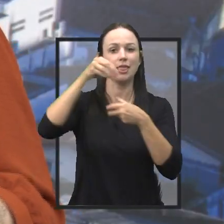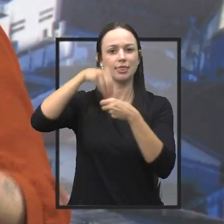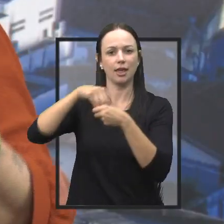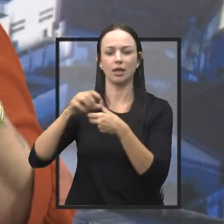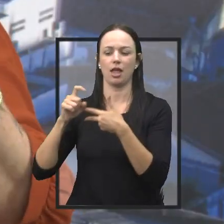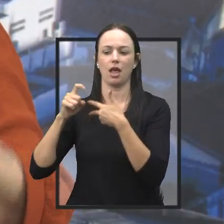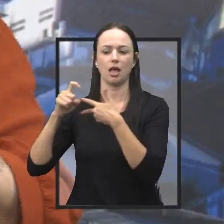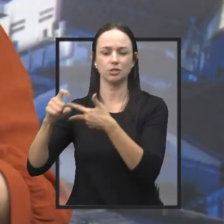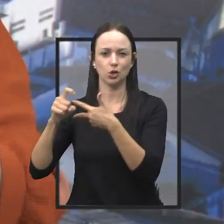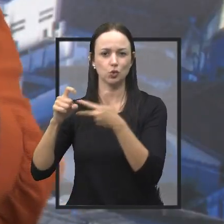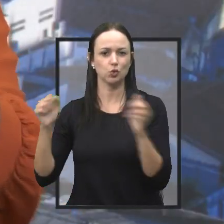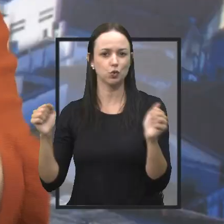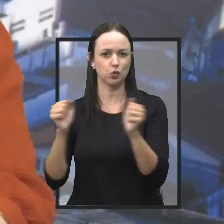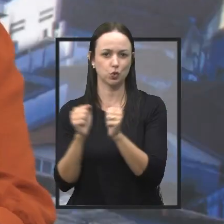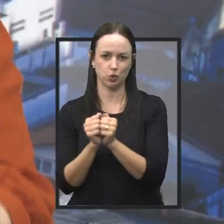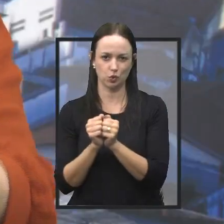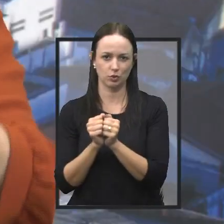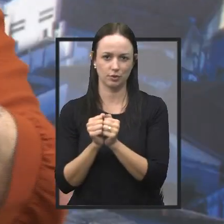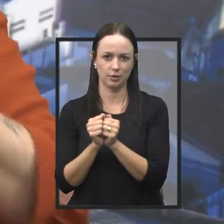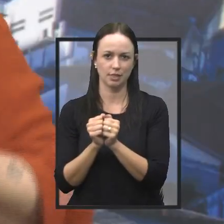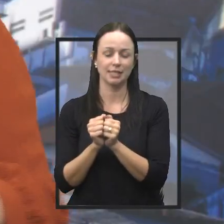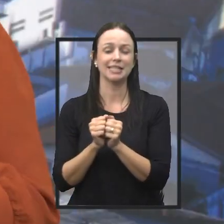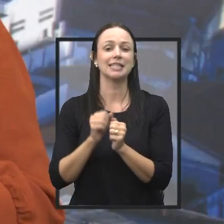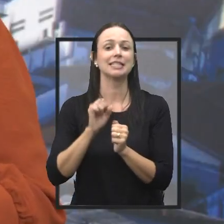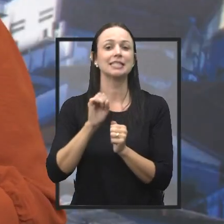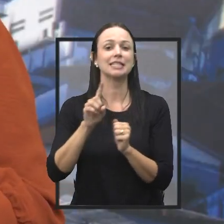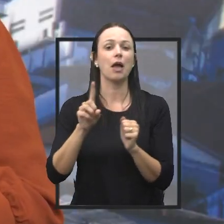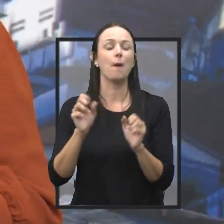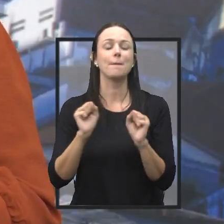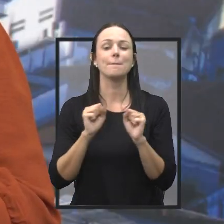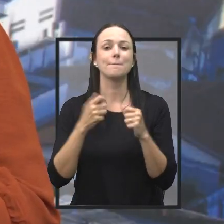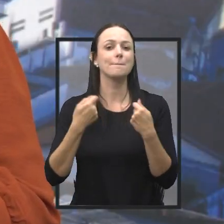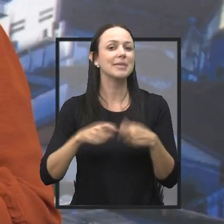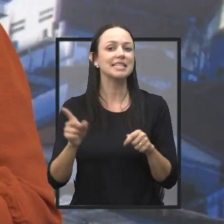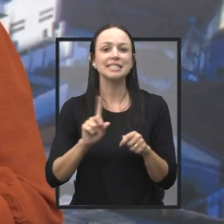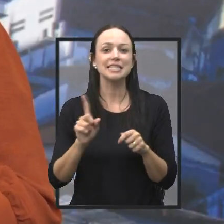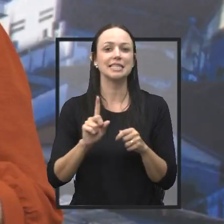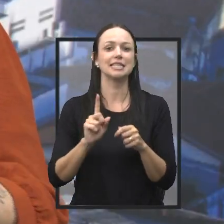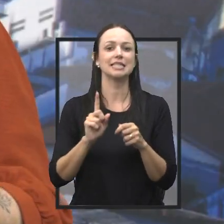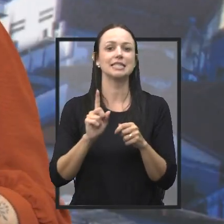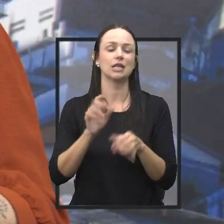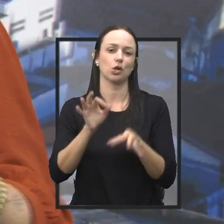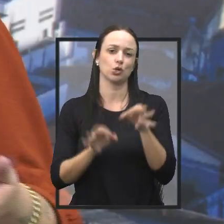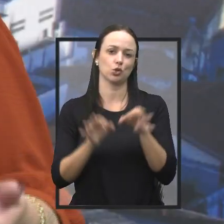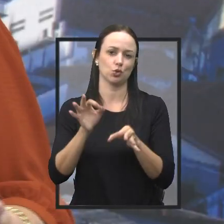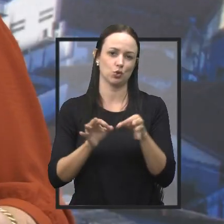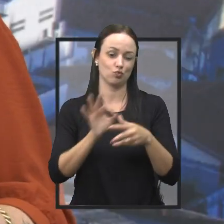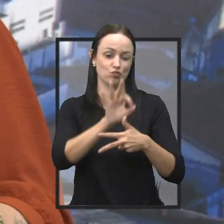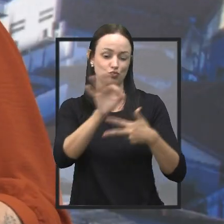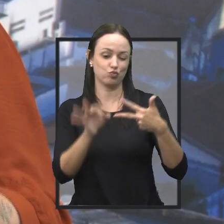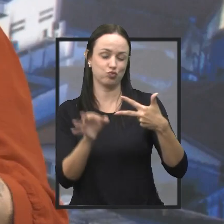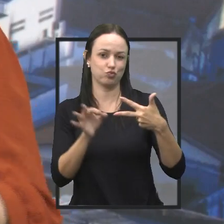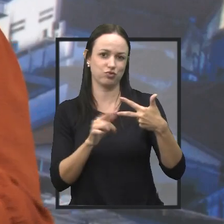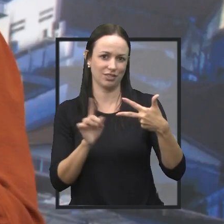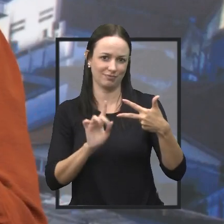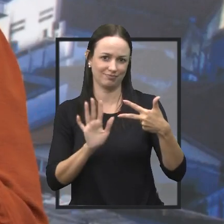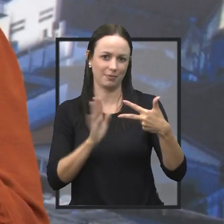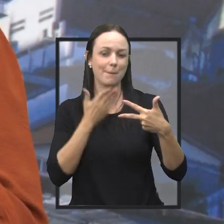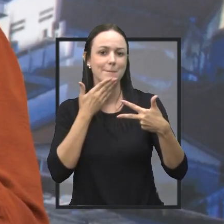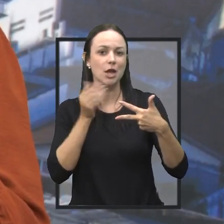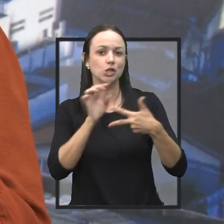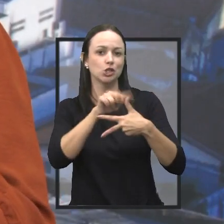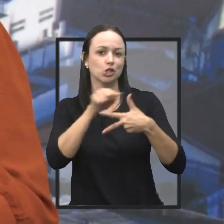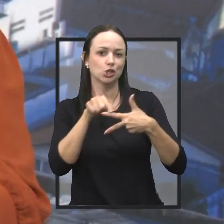Executivo, sem que a gente precise entrar ao Poder Judiciário. E, infelizmente, se não tiver